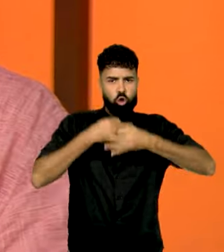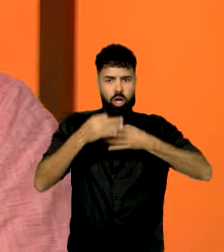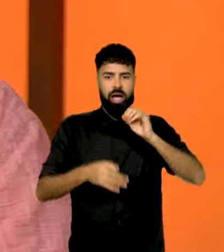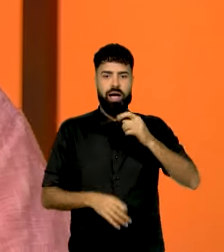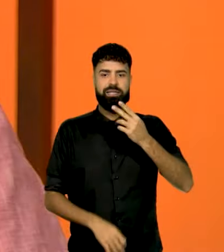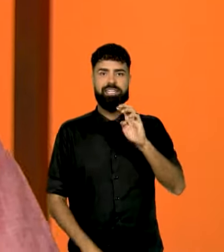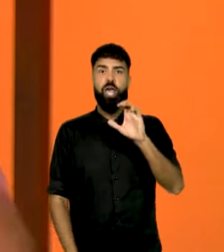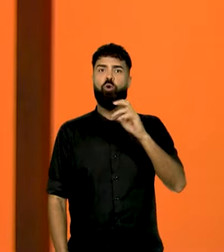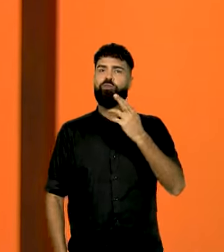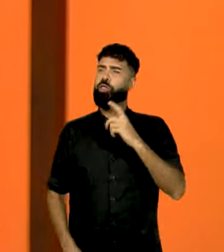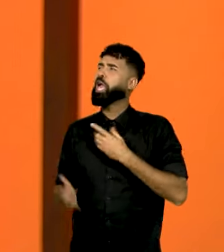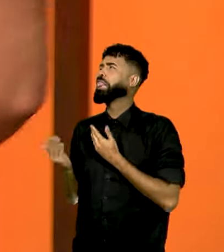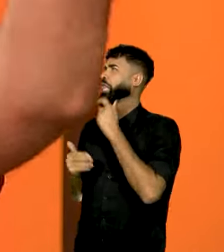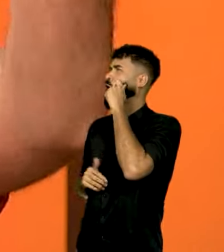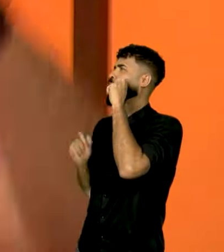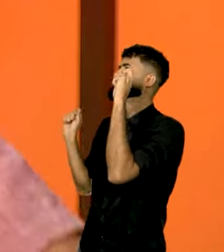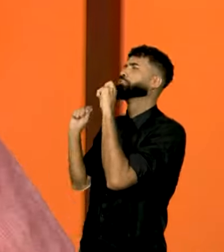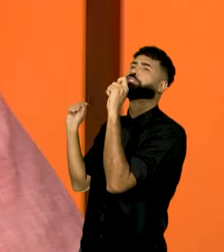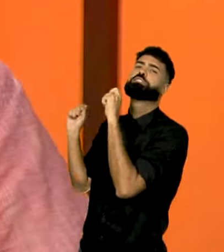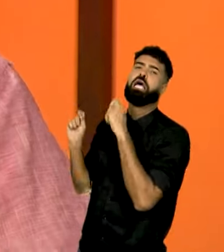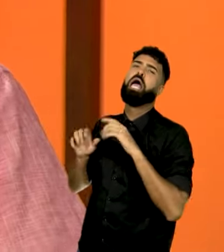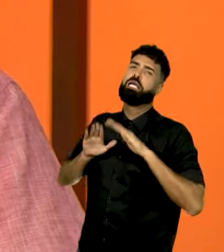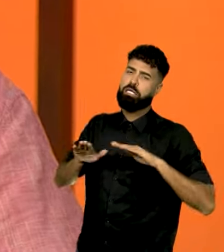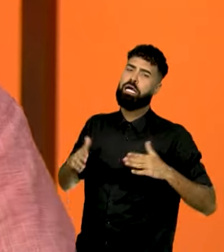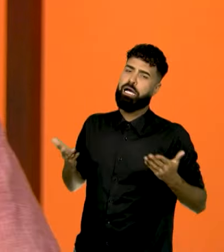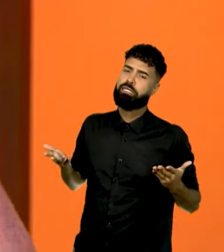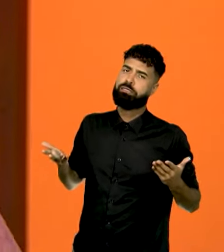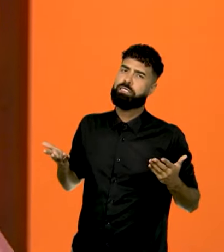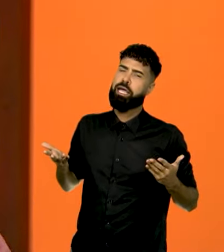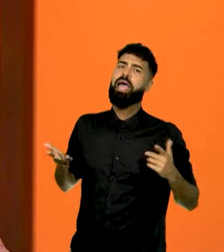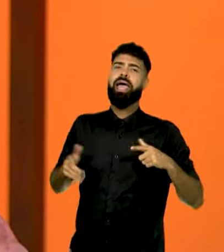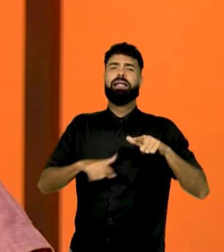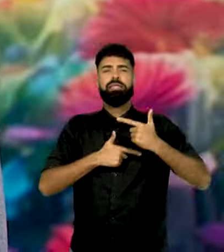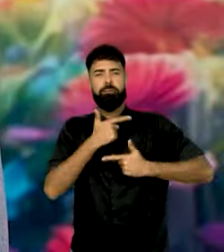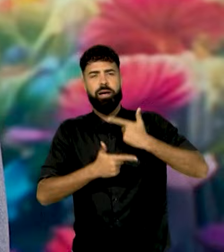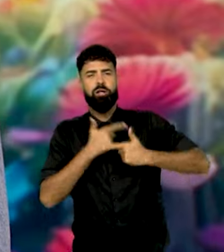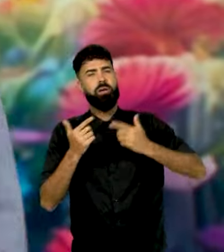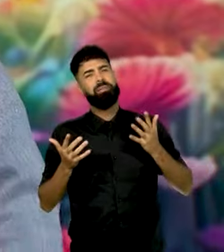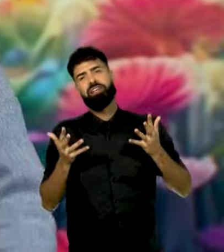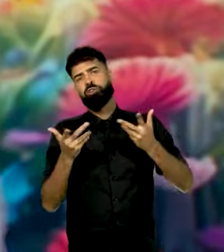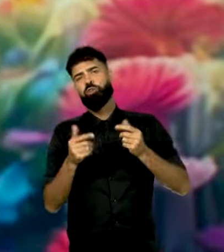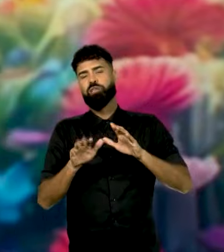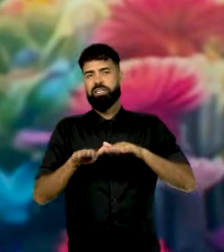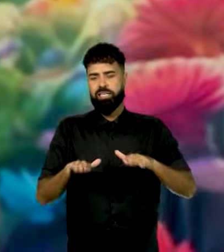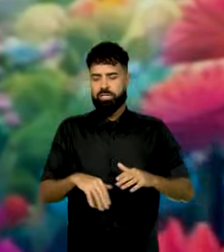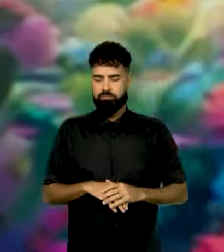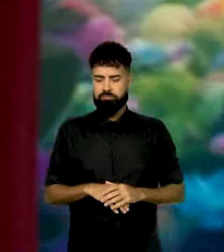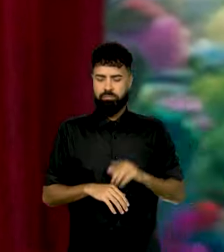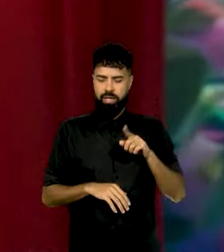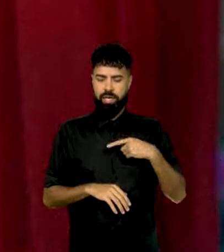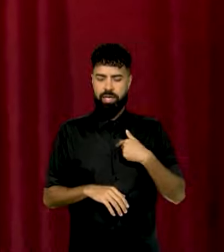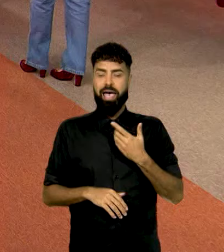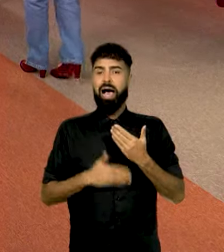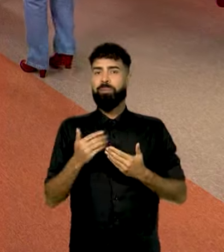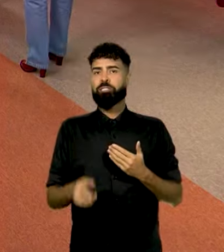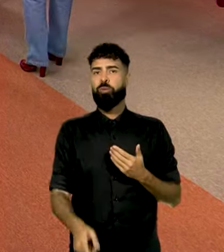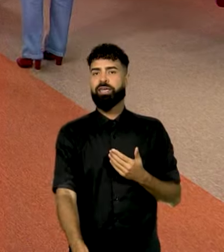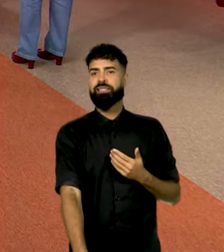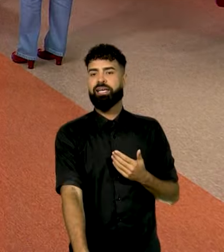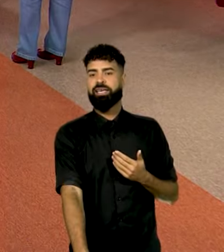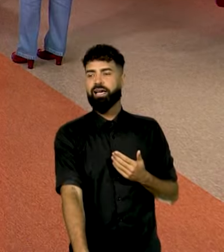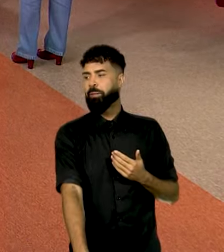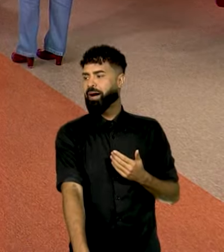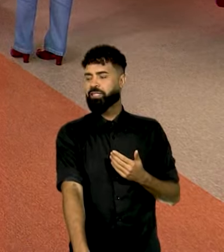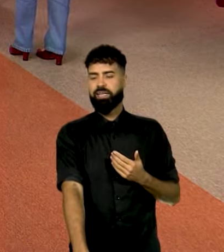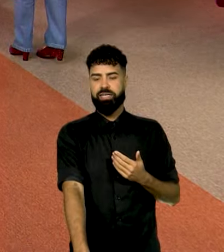que é uma criança, gente. É uma criança. Tem um trabalho maravilhoso com as crianças. E é uma criança assim, tudo bem, Andrezinho?